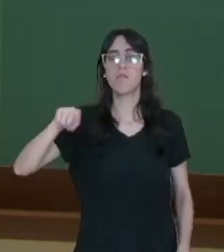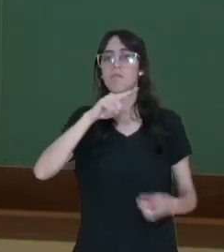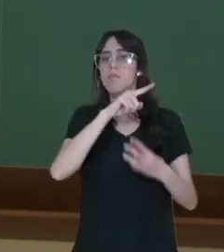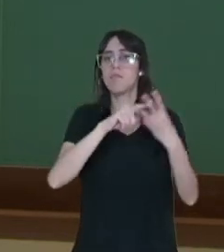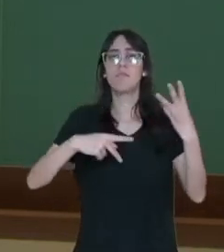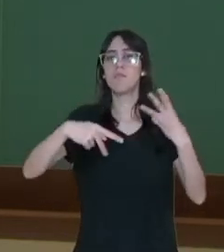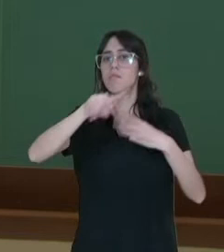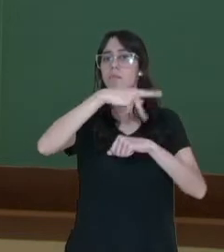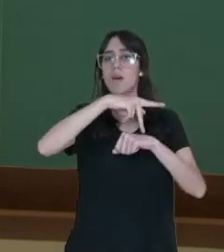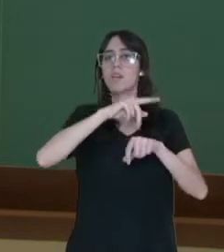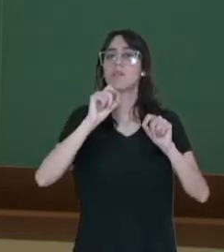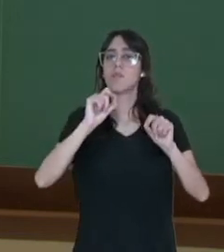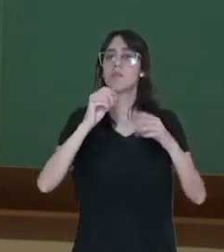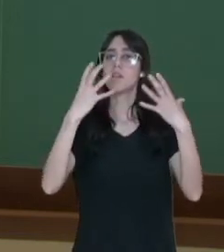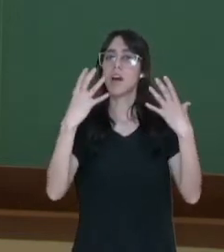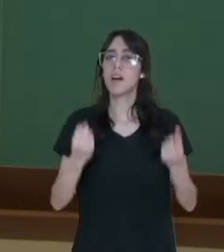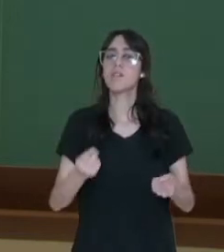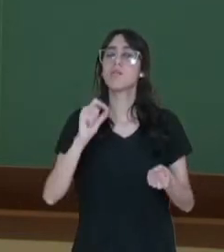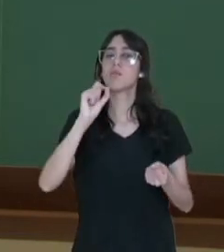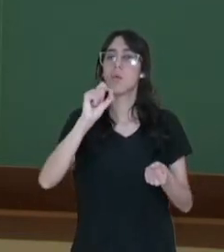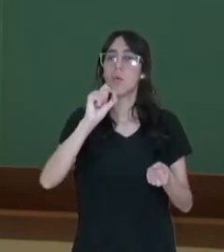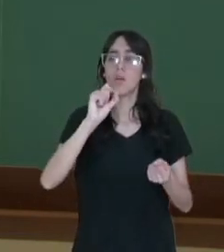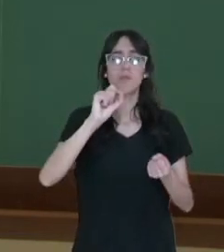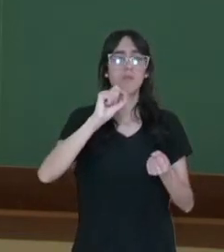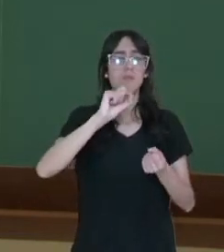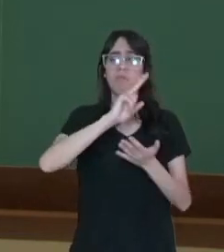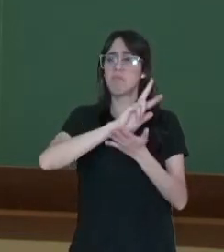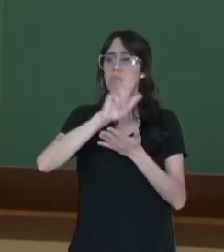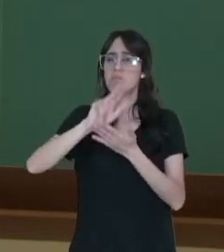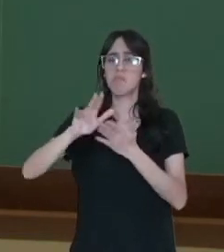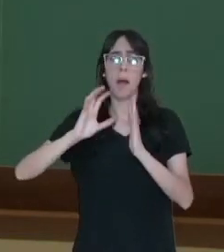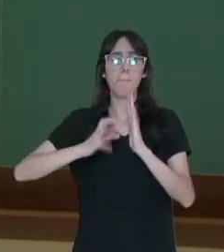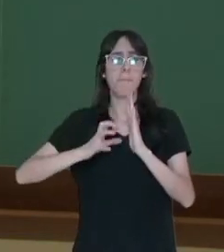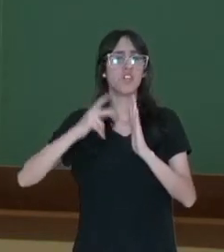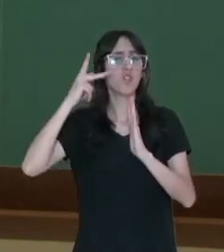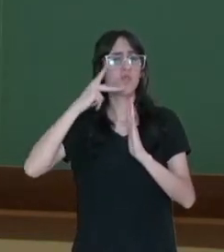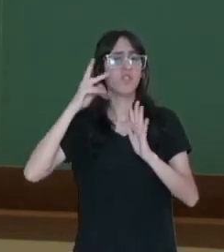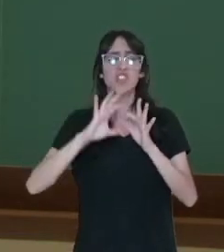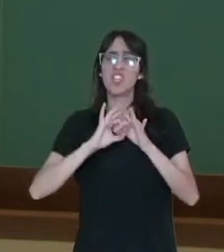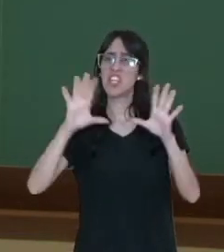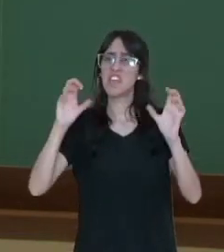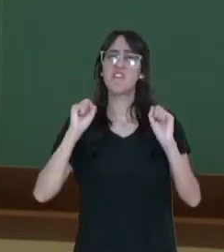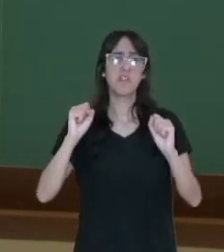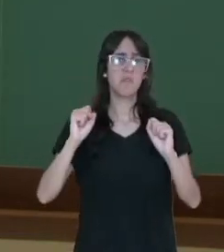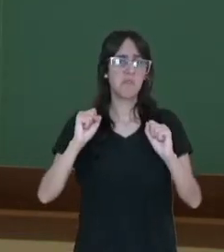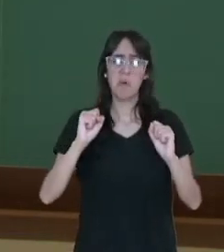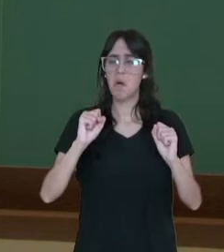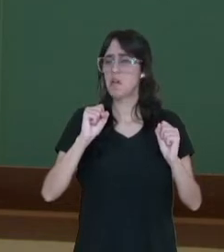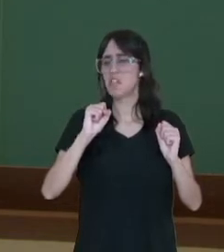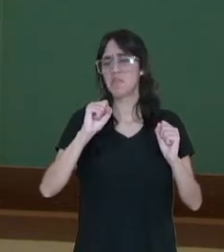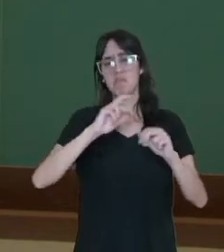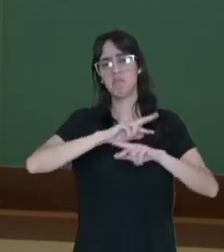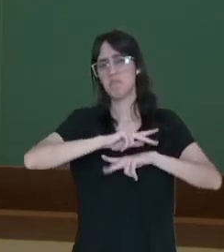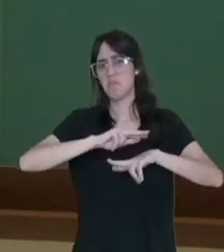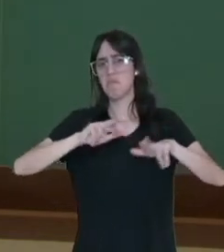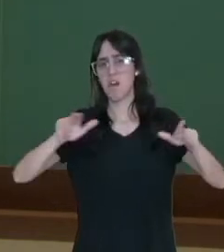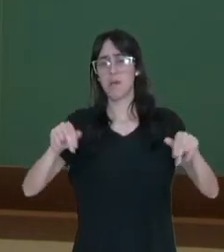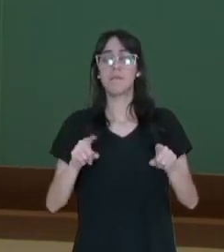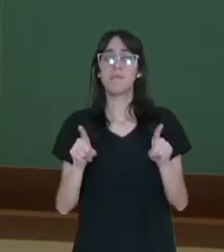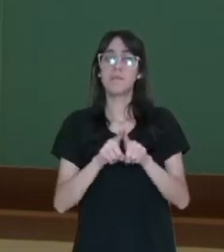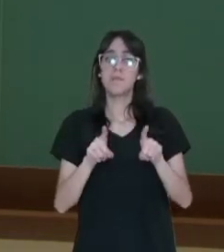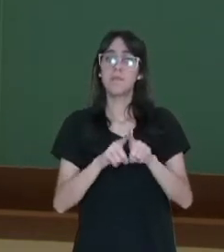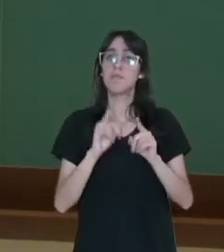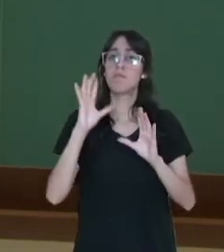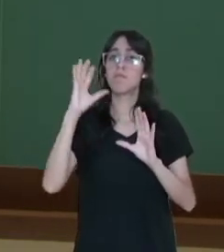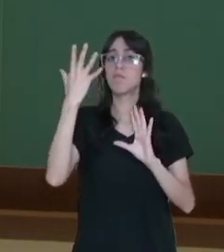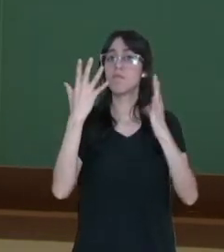o pluripartidarismo, permissão para mais de um partido político com ideias diferentes aparecer, e foram